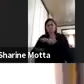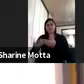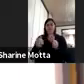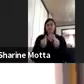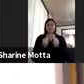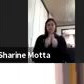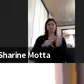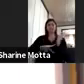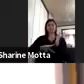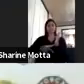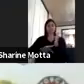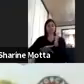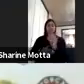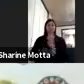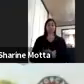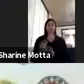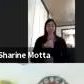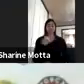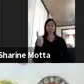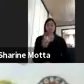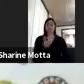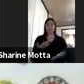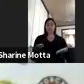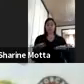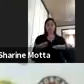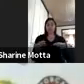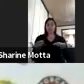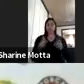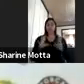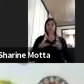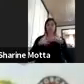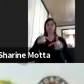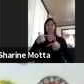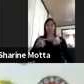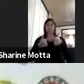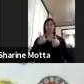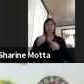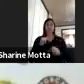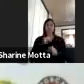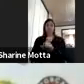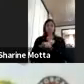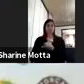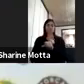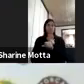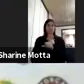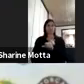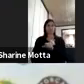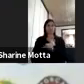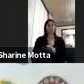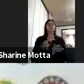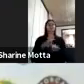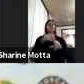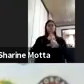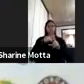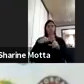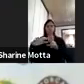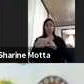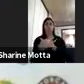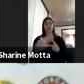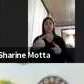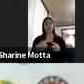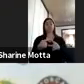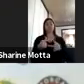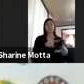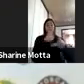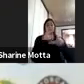do sindicato. Sim, nós estamos aqui com uma audiência de trabalhadores, trabalhadoras, né? E também a sociedade, porque a